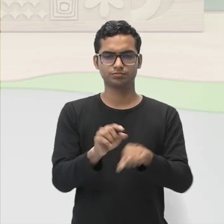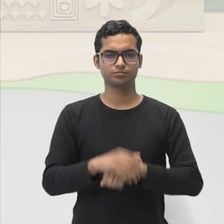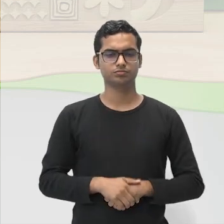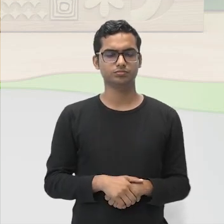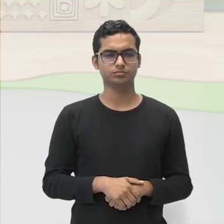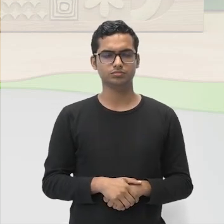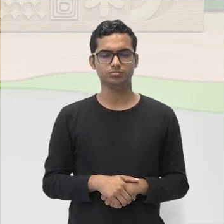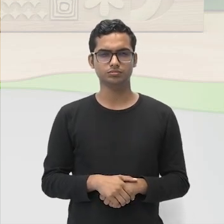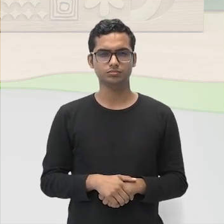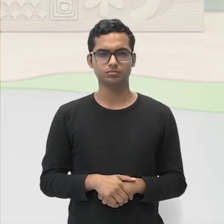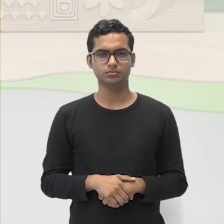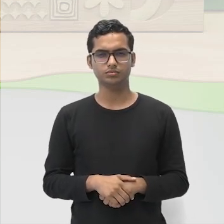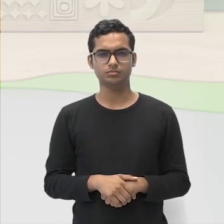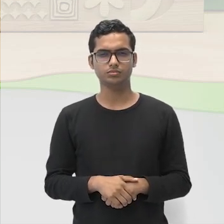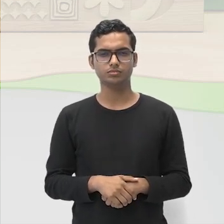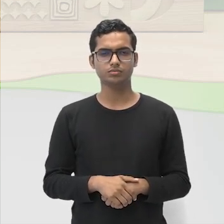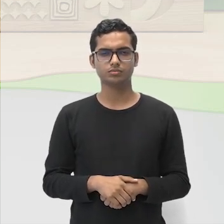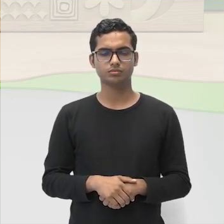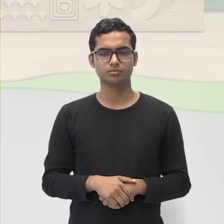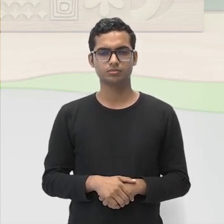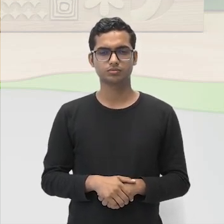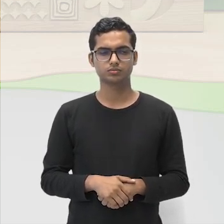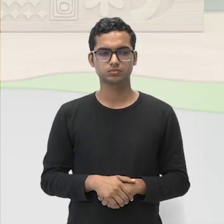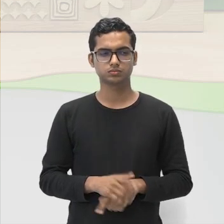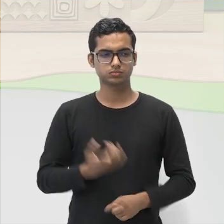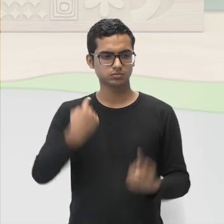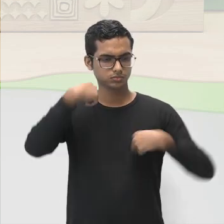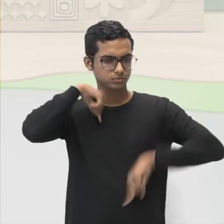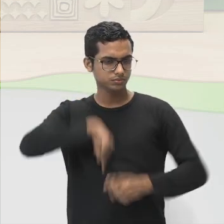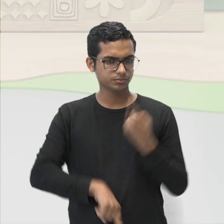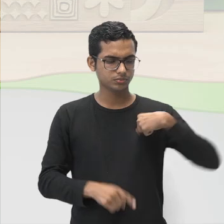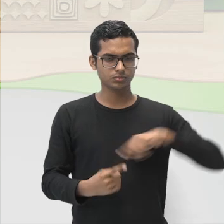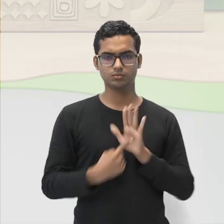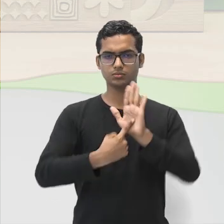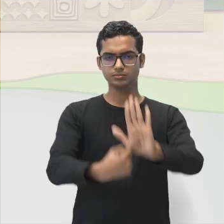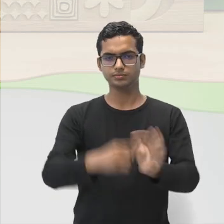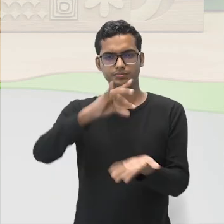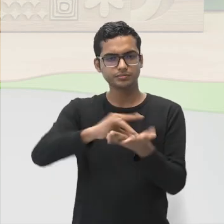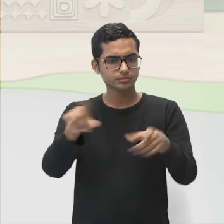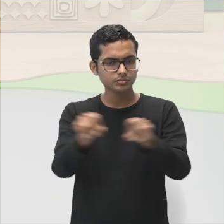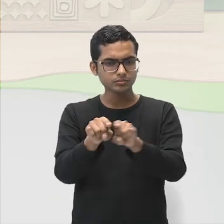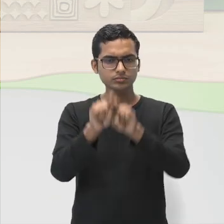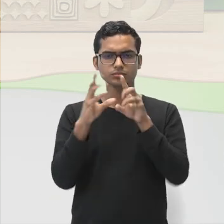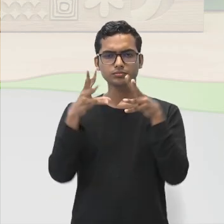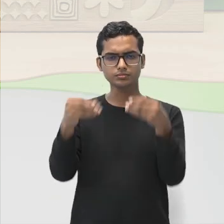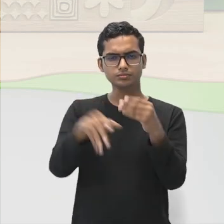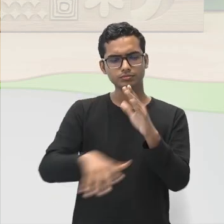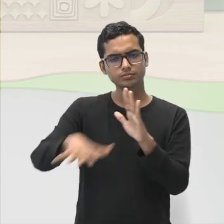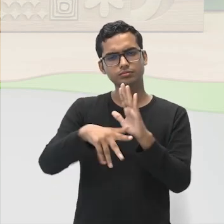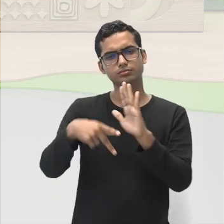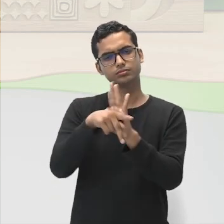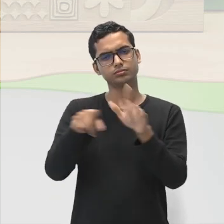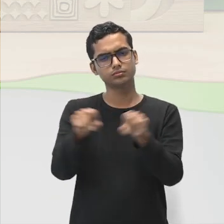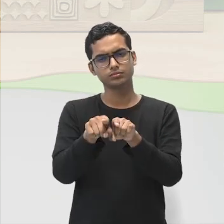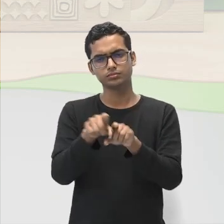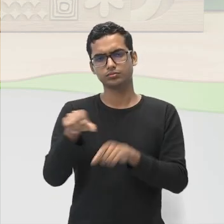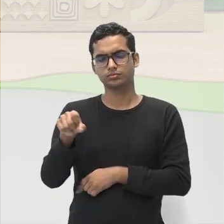o organismo, né, que vai ali abrigar todo esse sistema,